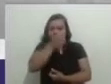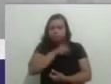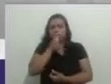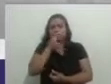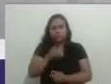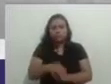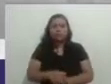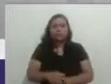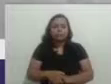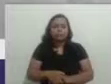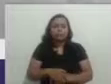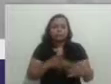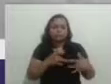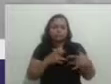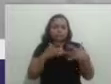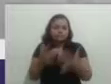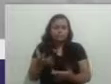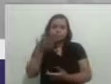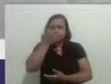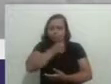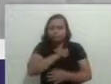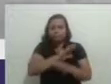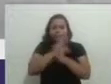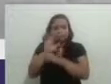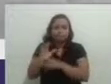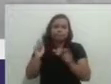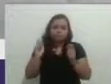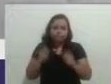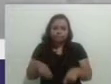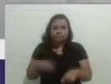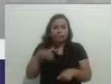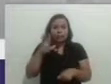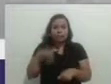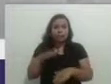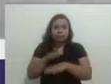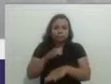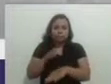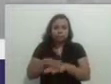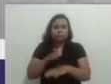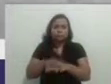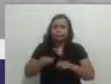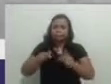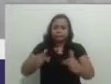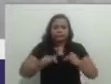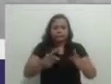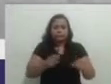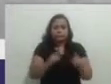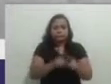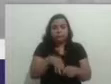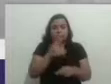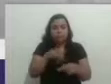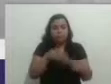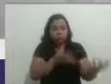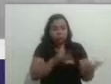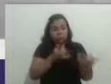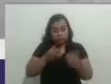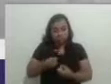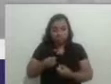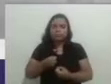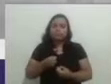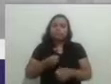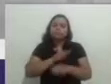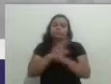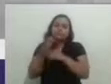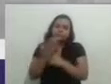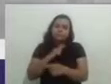voluntariado salva ele salva tanto quem pratica o voluntariado quanto quem recebe o voluntariado então é uma